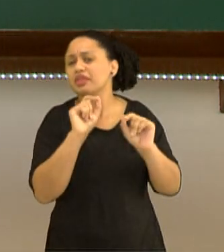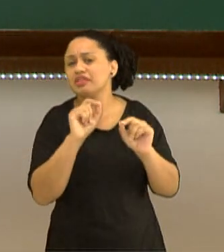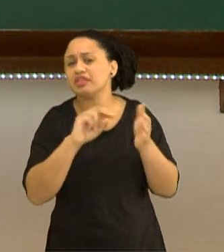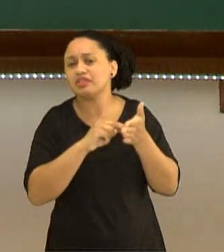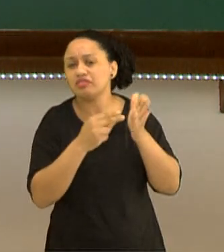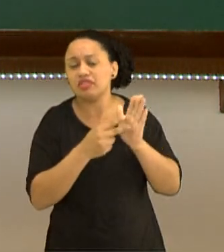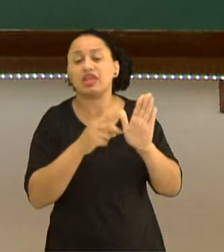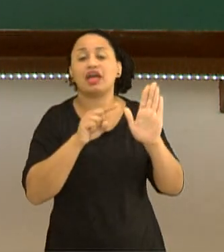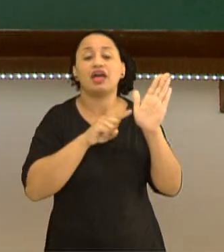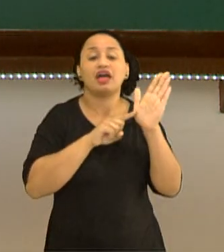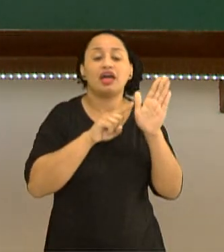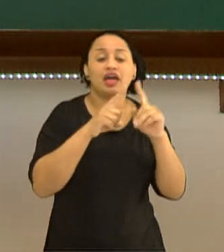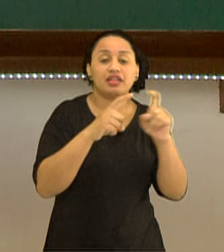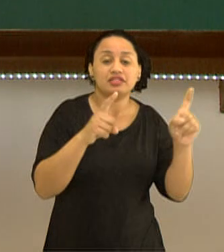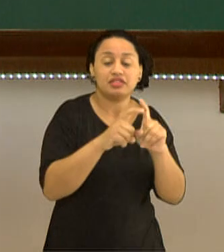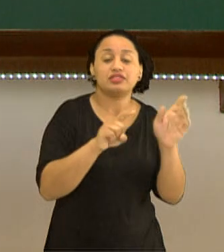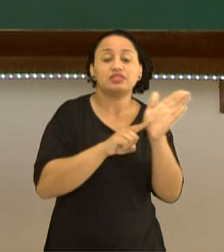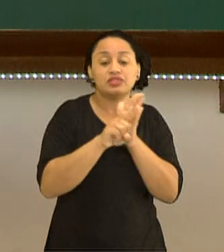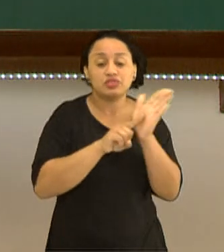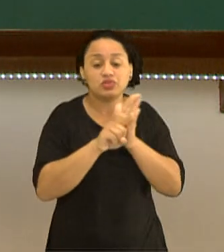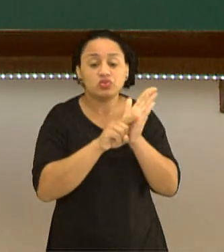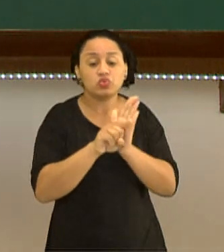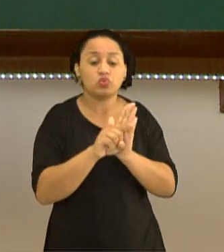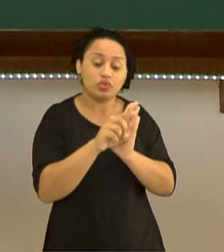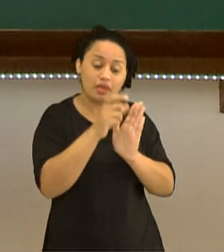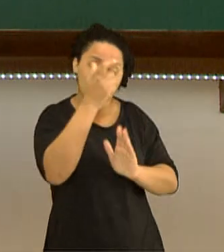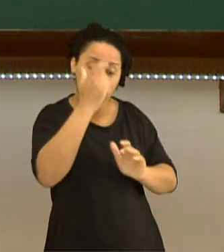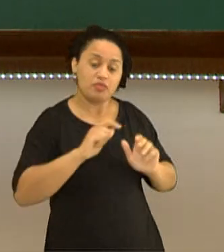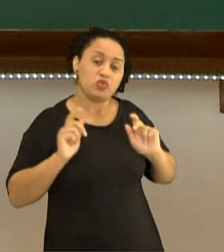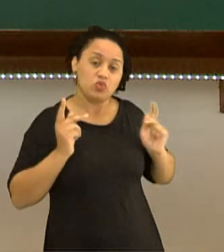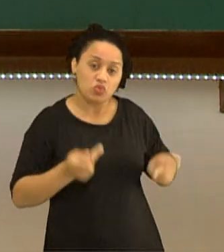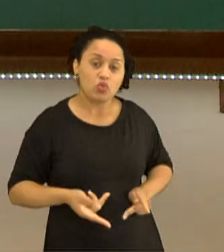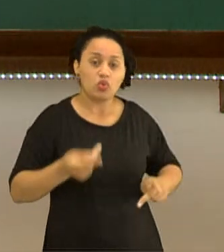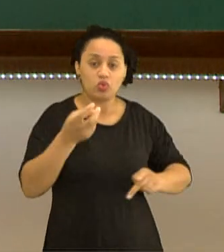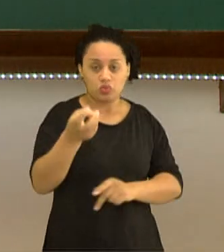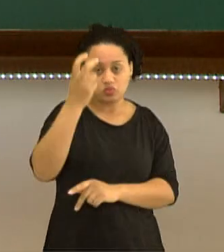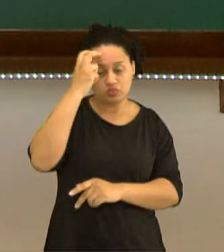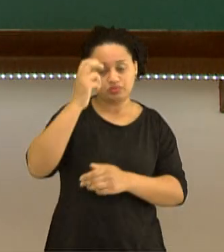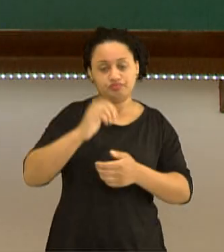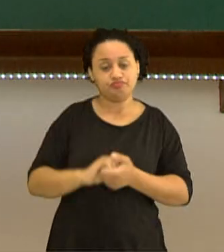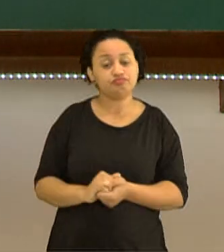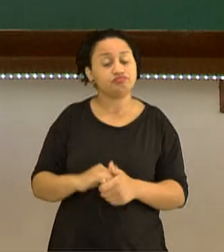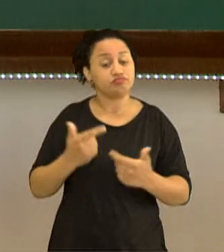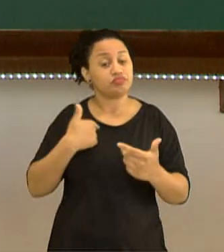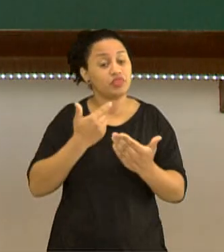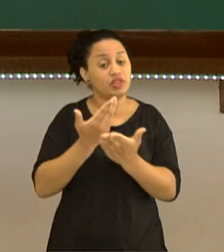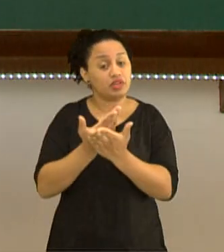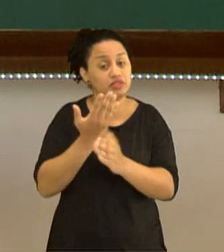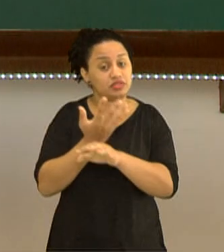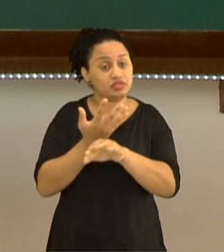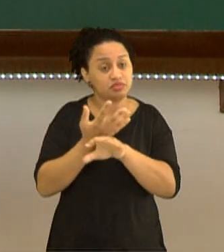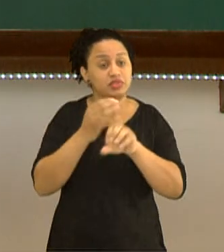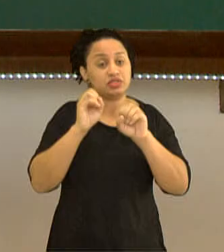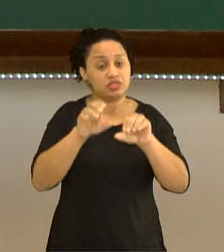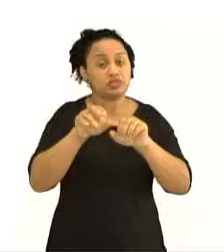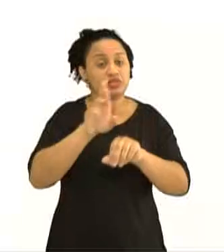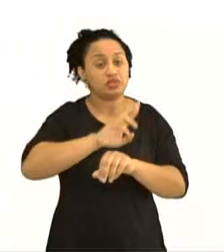que estuda o homem, que estuda a cultura. Então, um dos objetos do ensino religioso é a diversidade cultural.